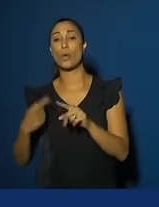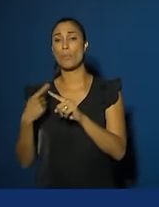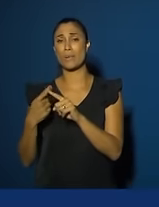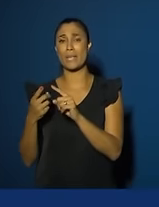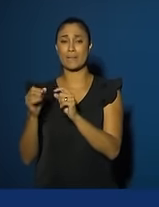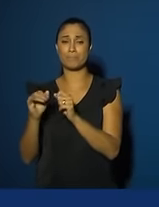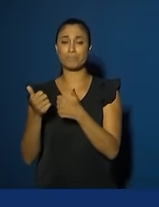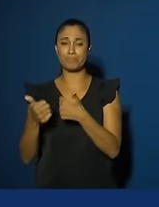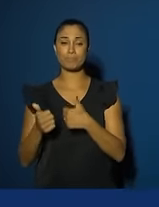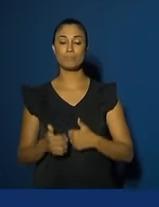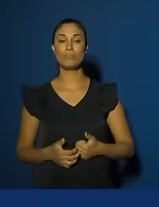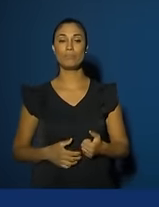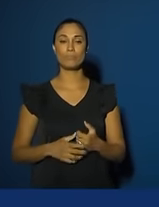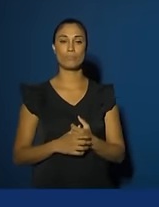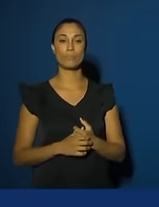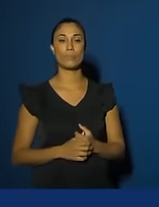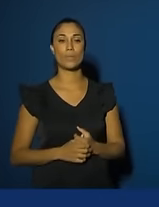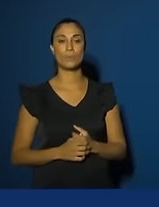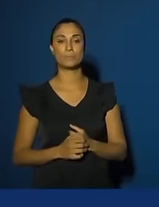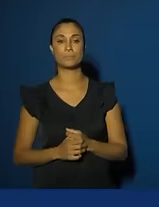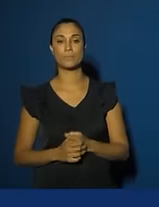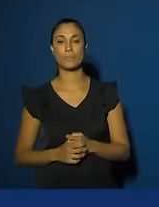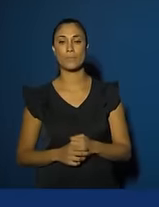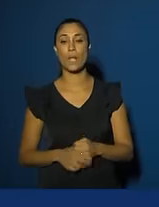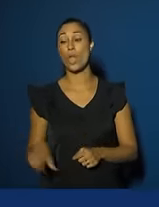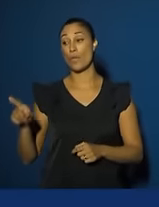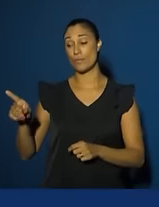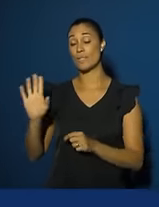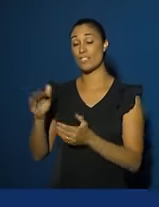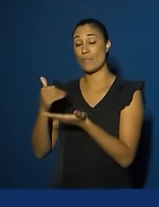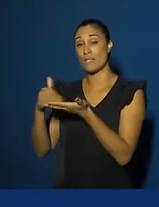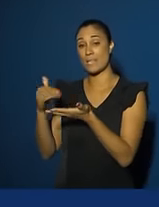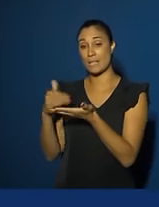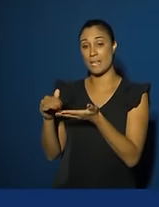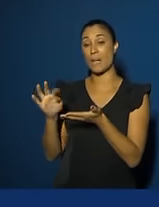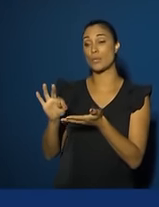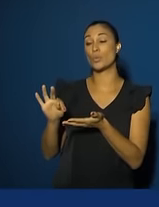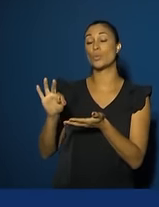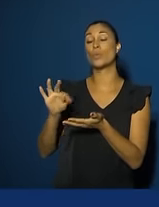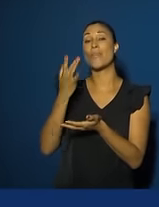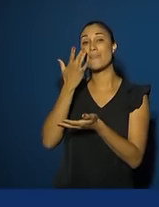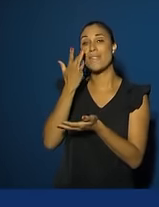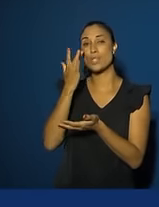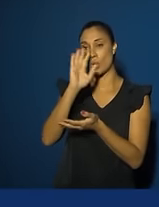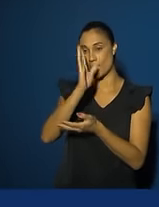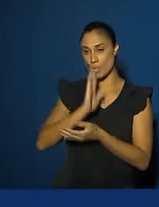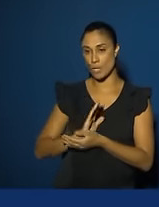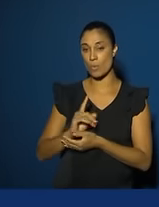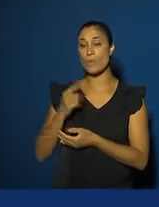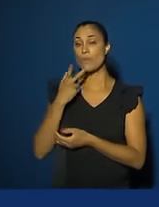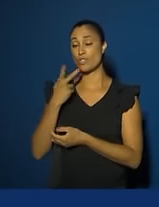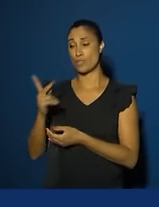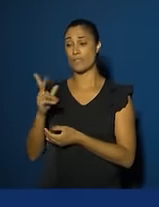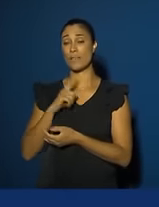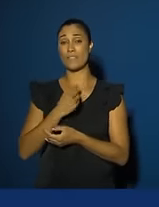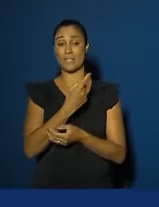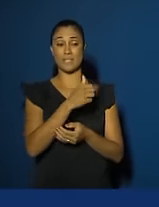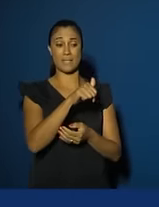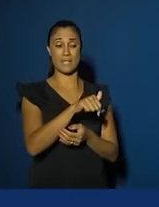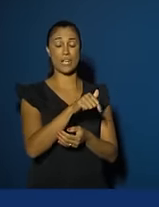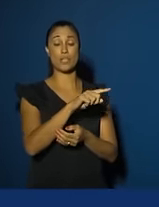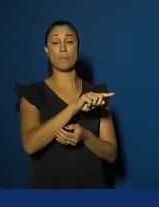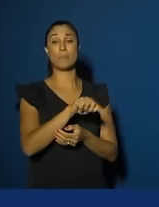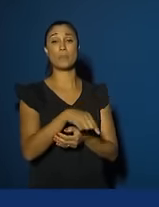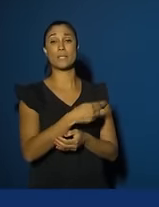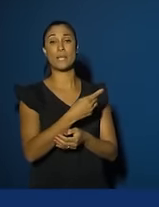deixa mas não é aumento de carga foi você foi Secretário do Tesouro Nacional nós tivemos uma arrecadação como você mencionou 17,5